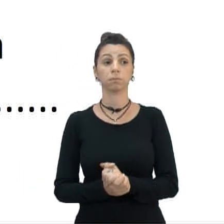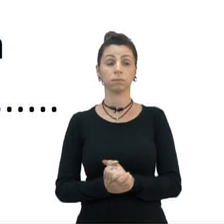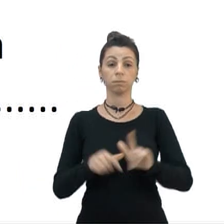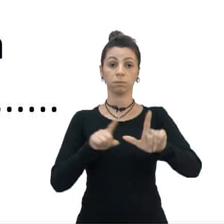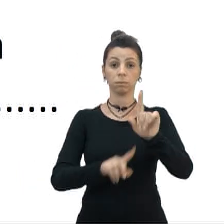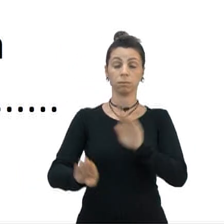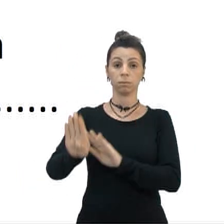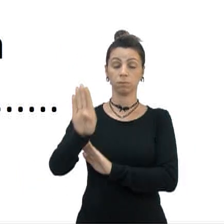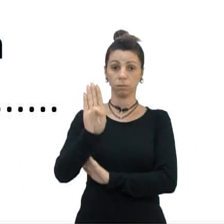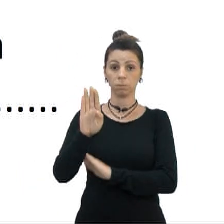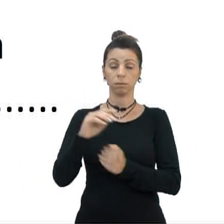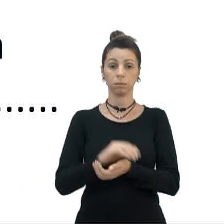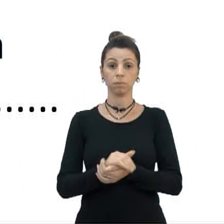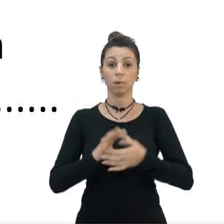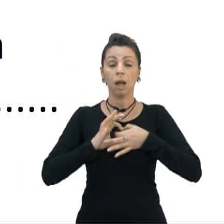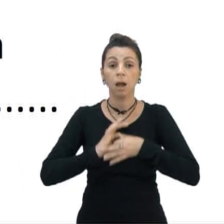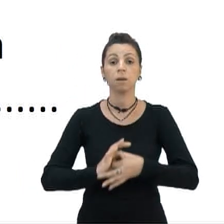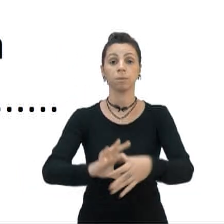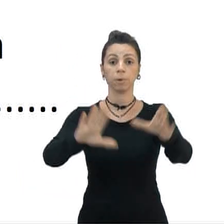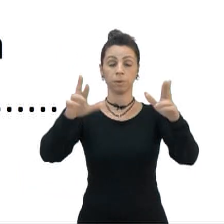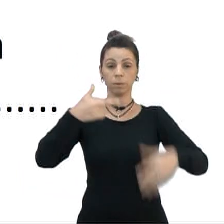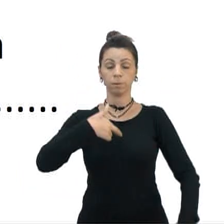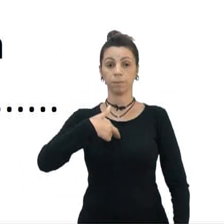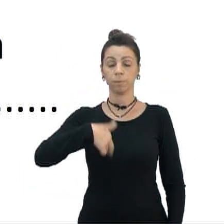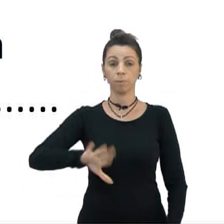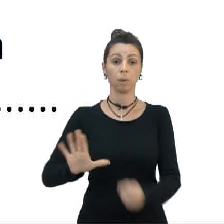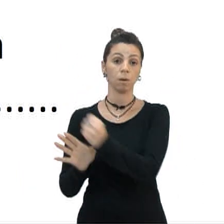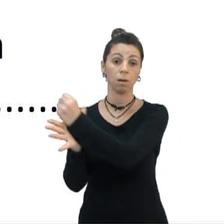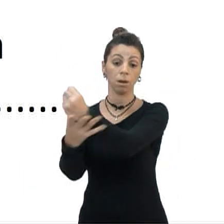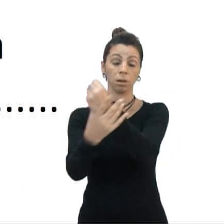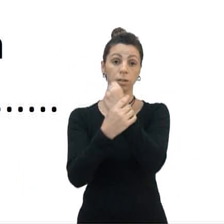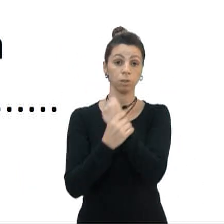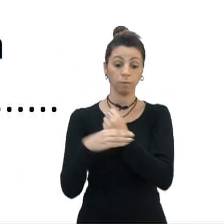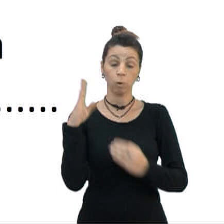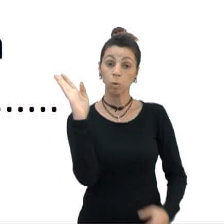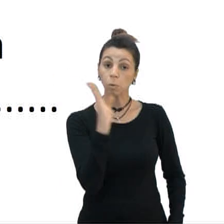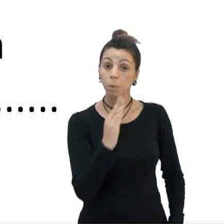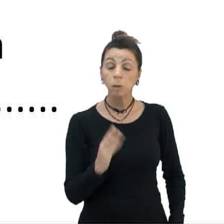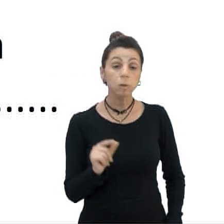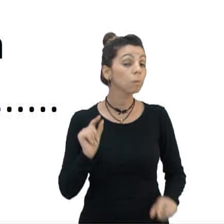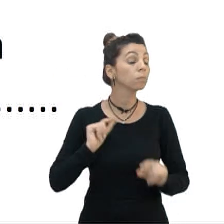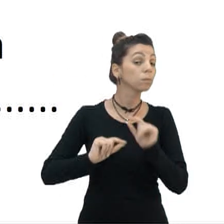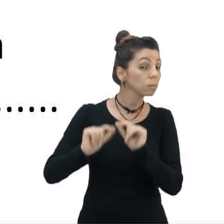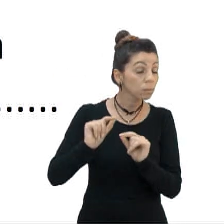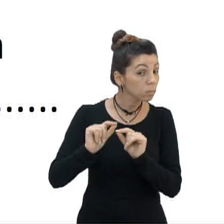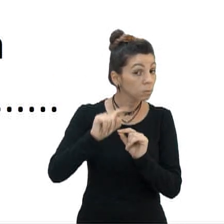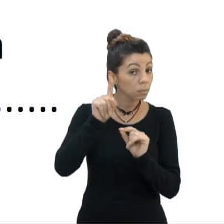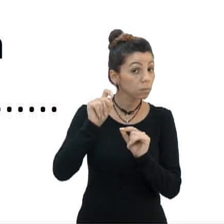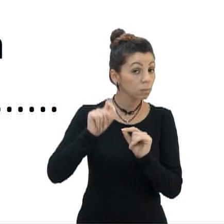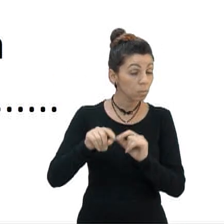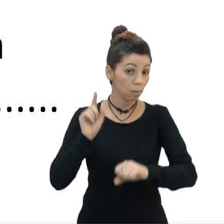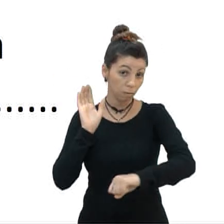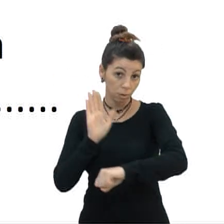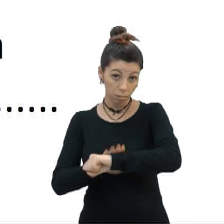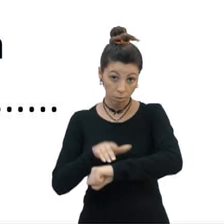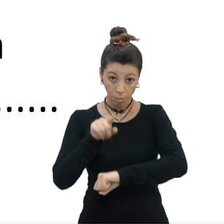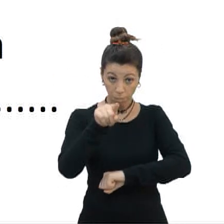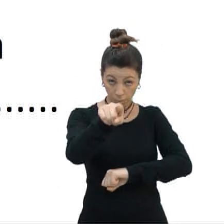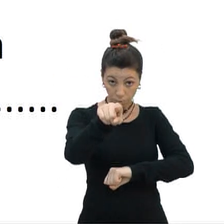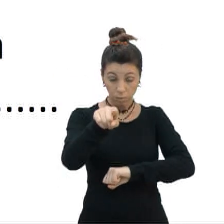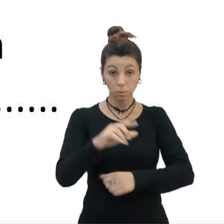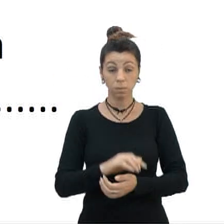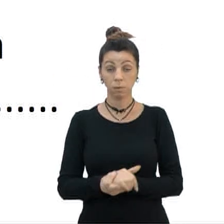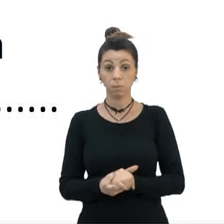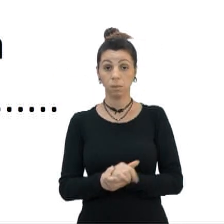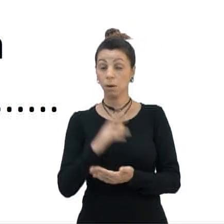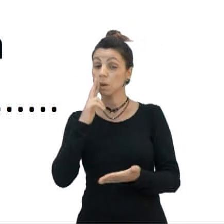Letra B, a liberdade religiosa é garantida no Brasil pela... Então eu vou deixar um tempo, né, para